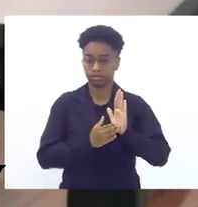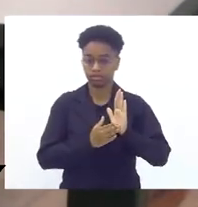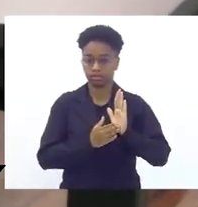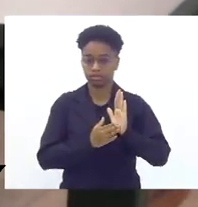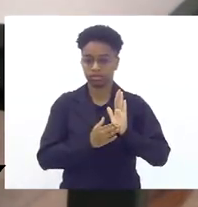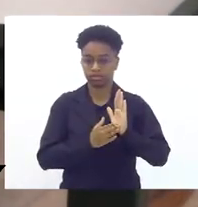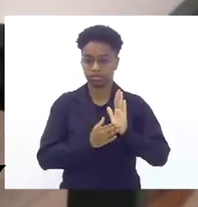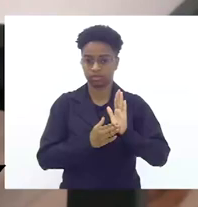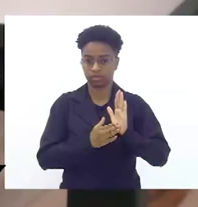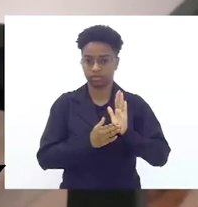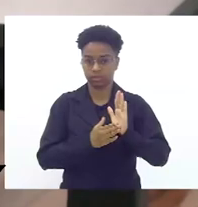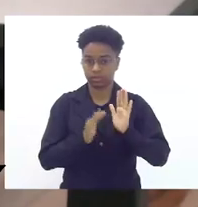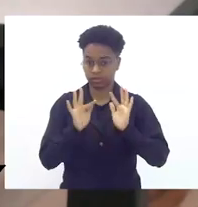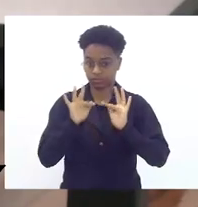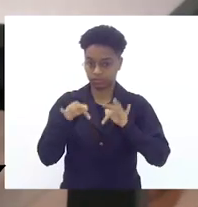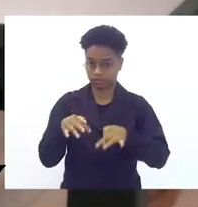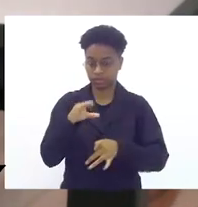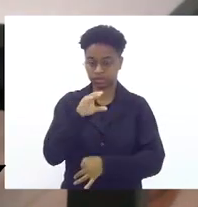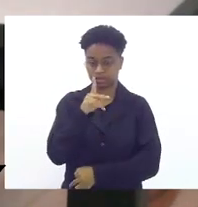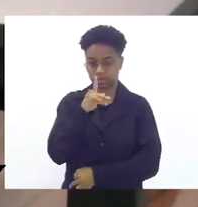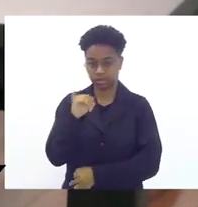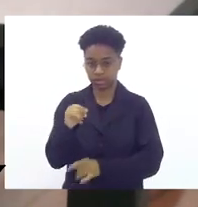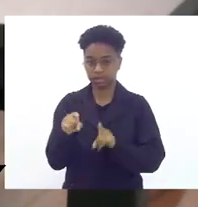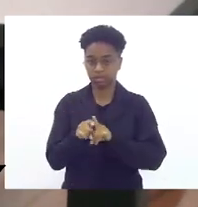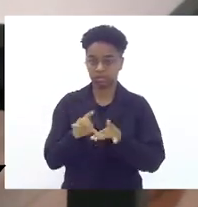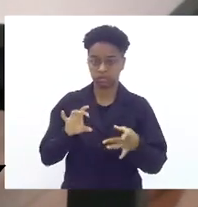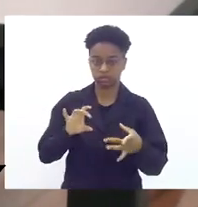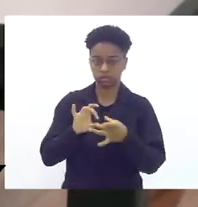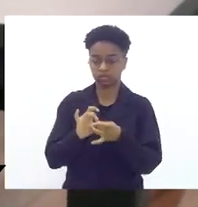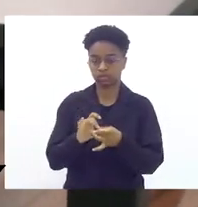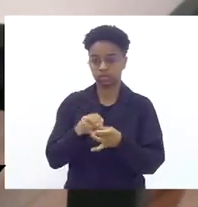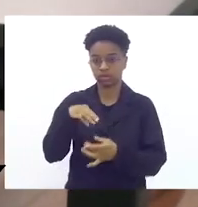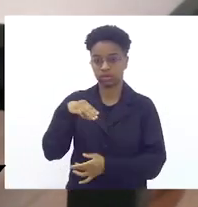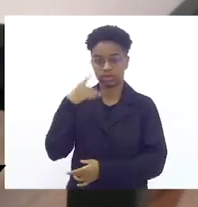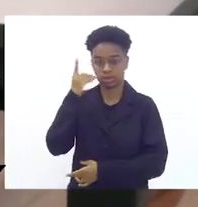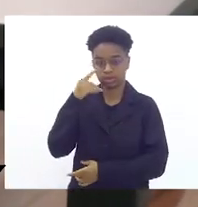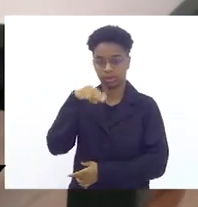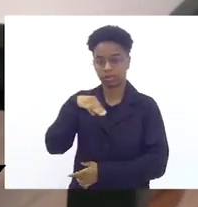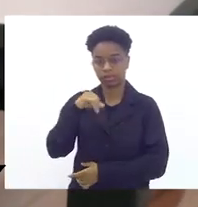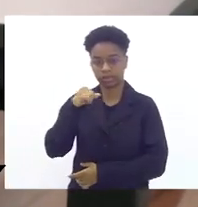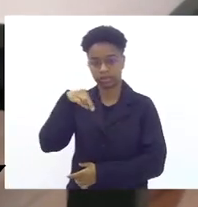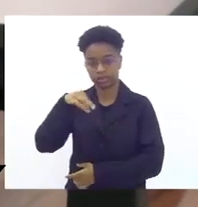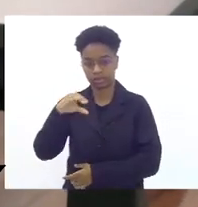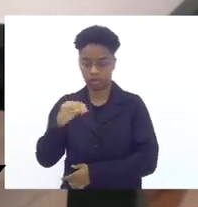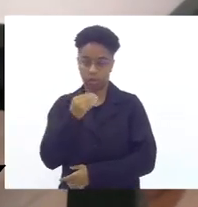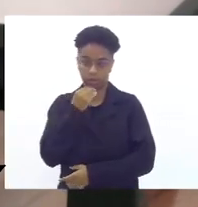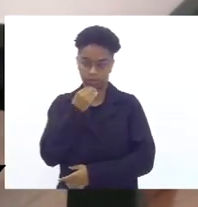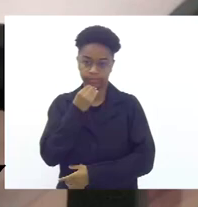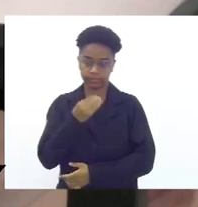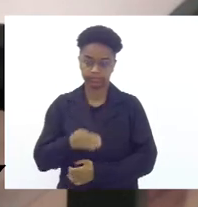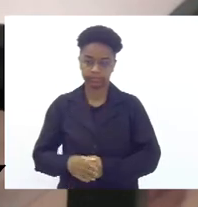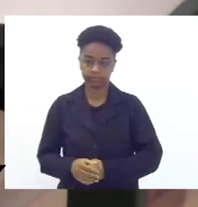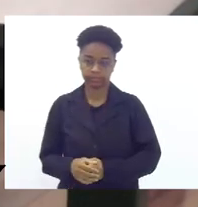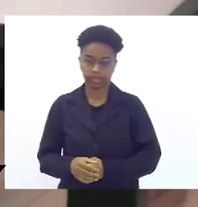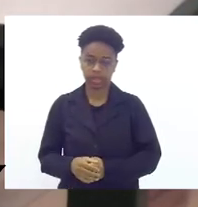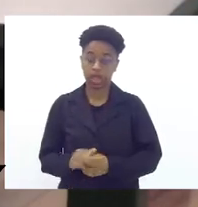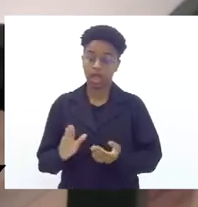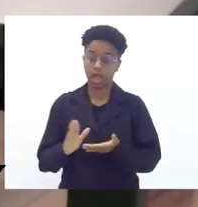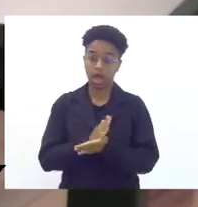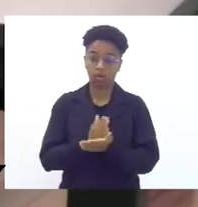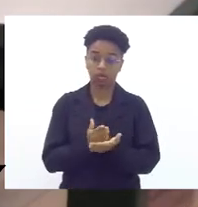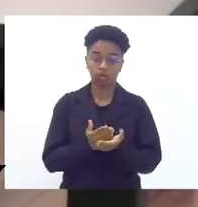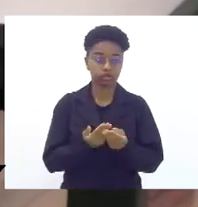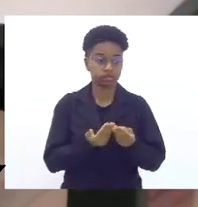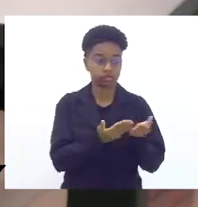ao final a CPI juntamente com também o Mandato do Carlos Mickey do deputado obviamente que alguns endereçamentos